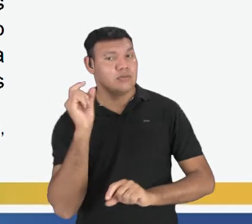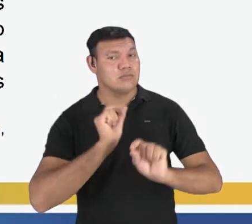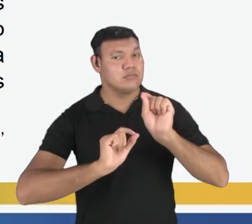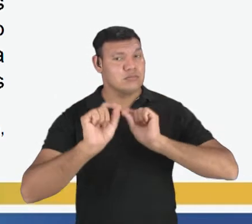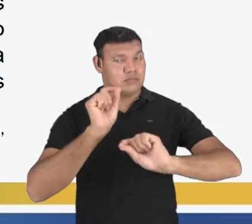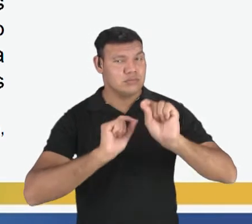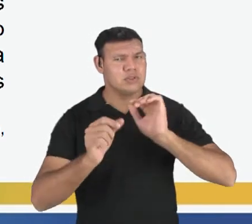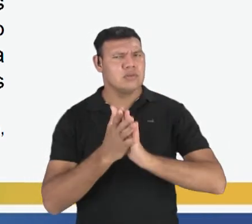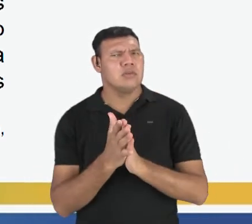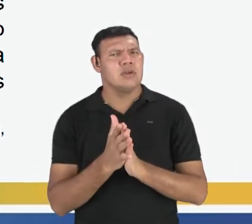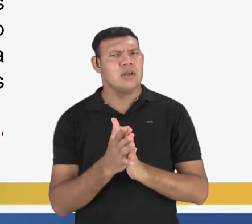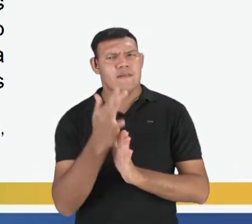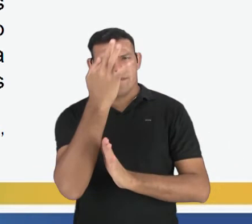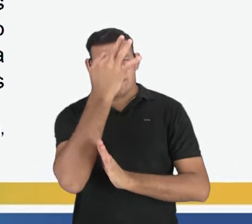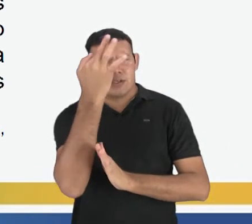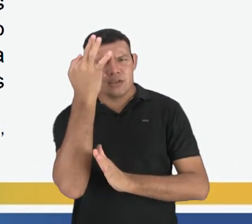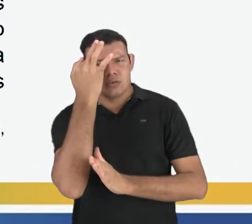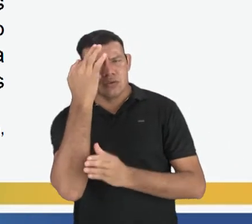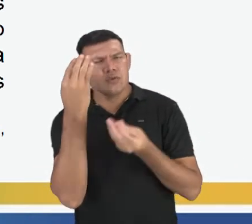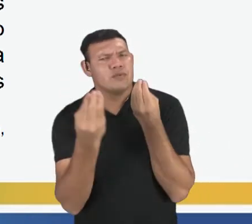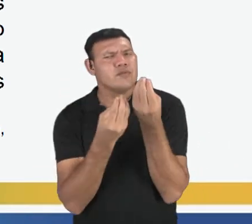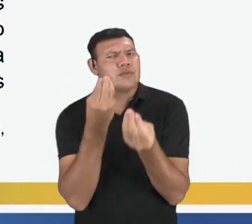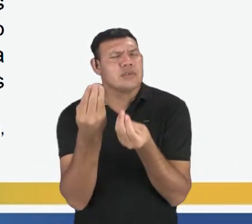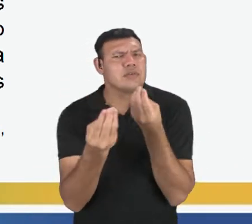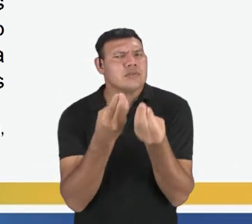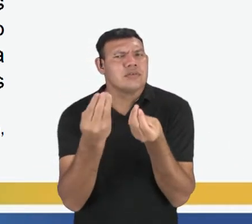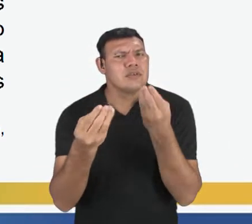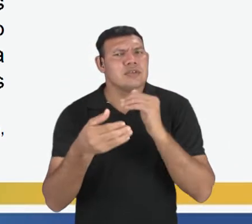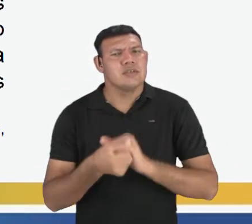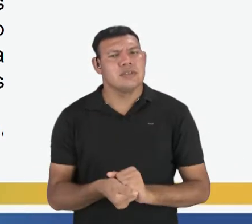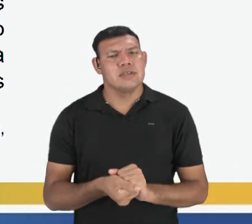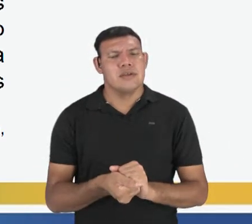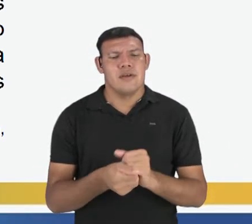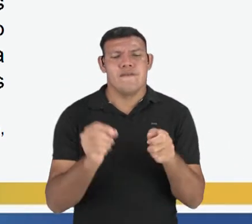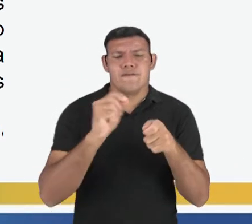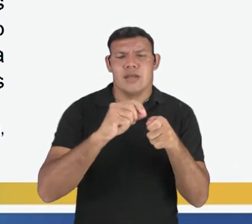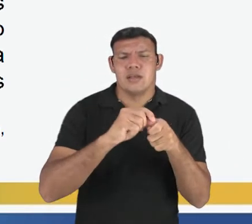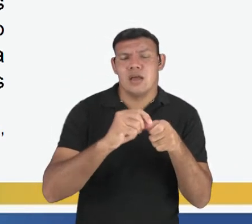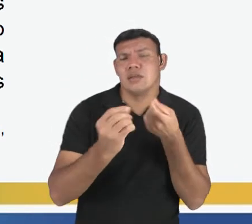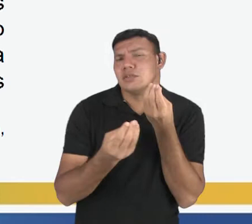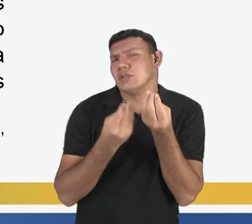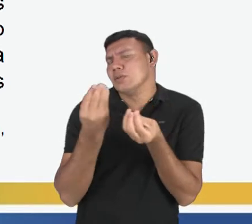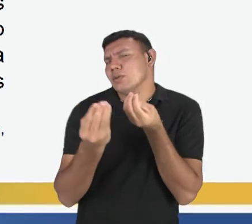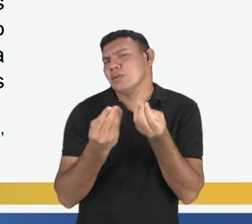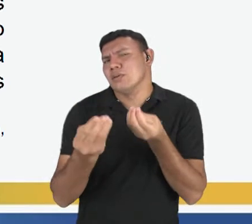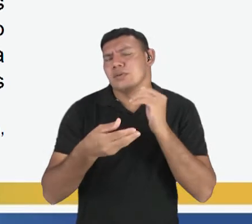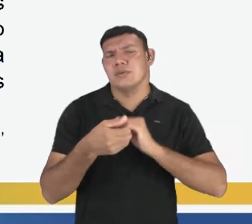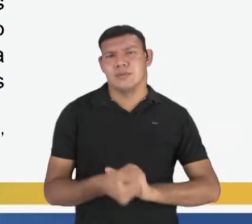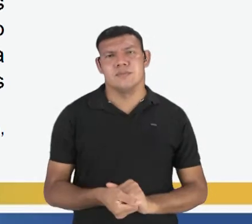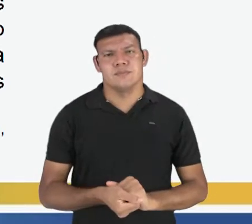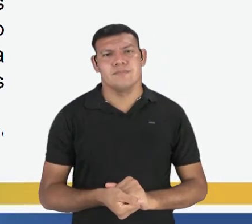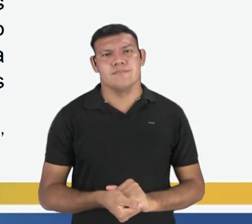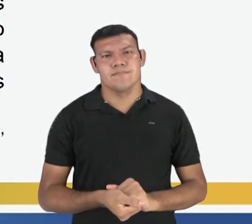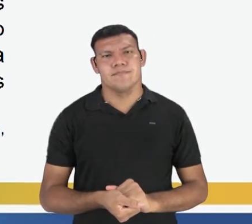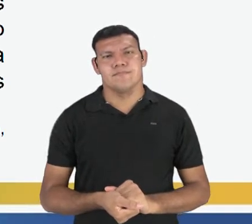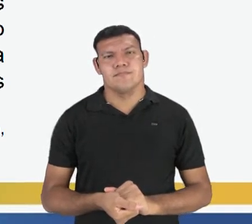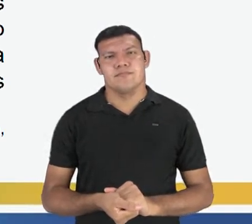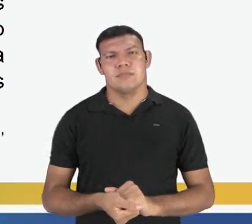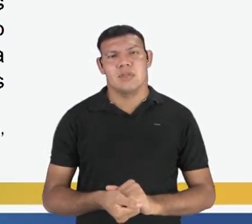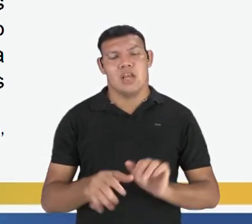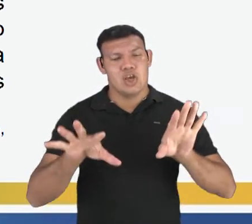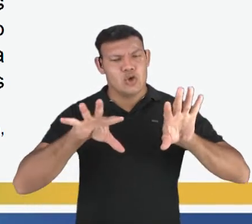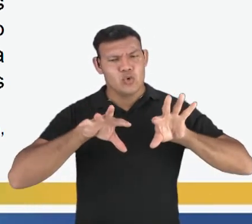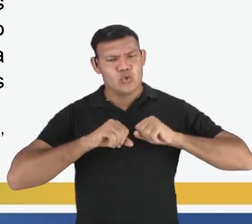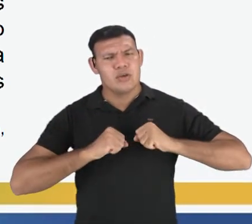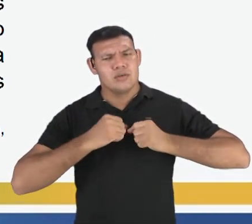saber como é que se constitui a filosofia, como é que se constrói esse corpo de entendimento, né? Que se